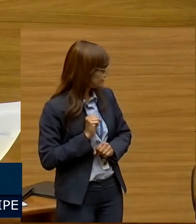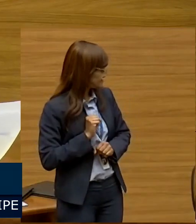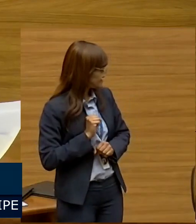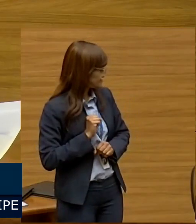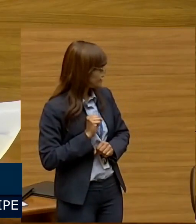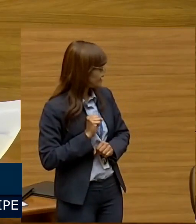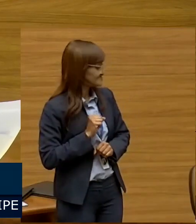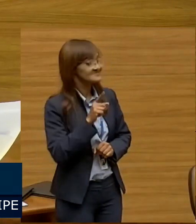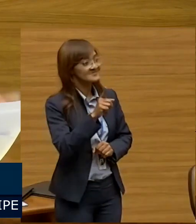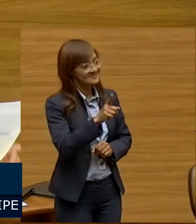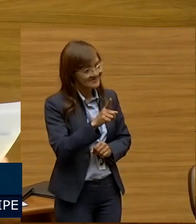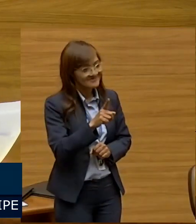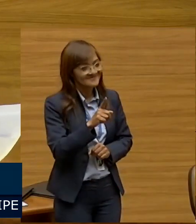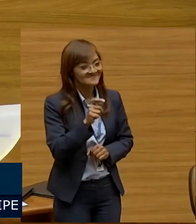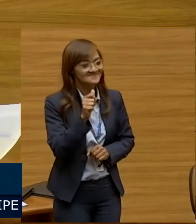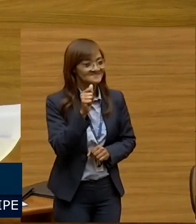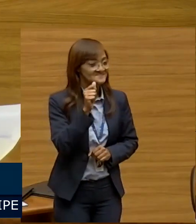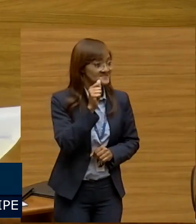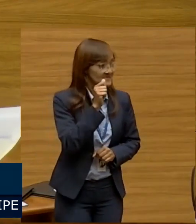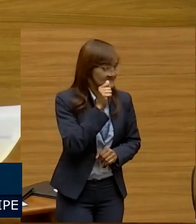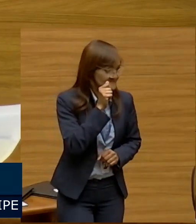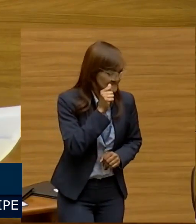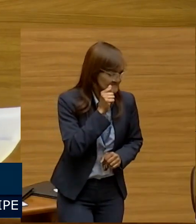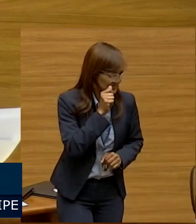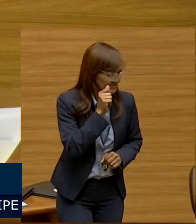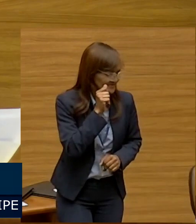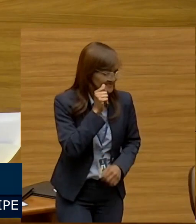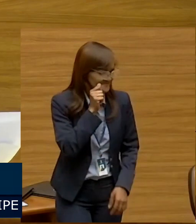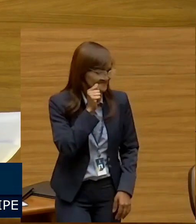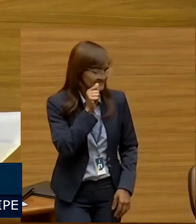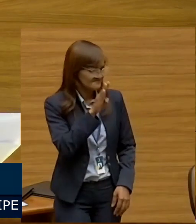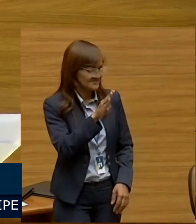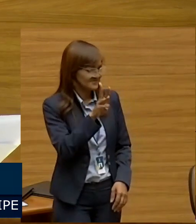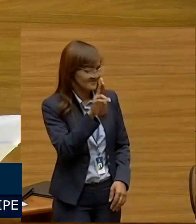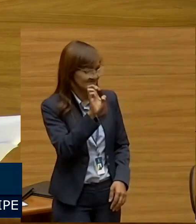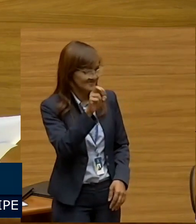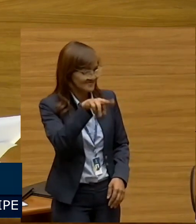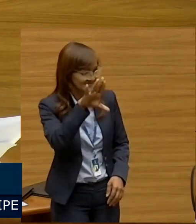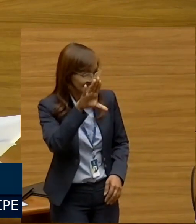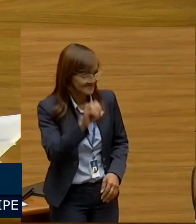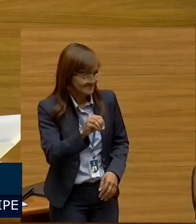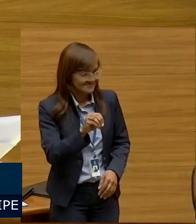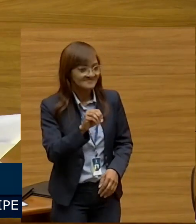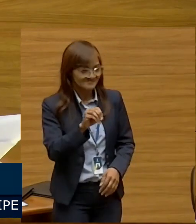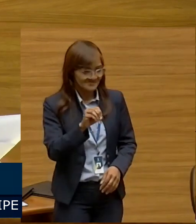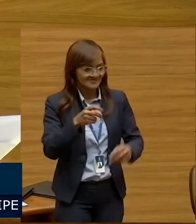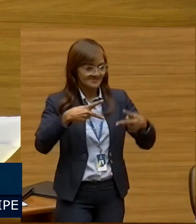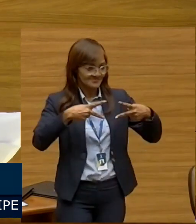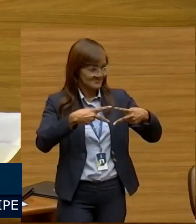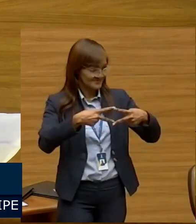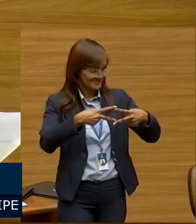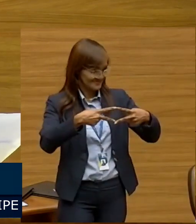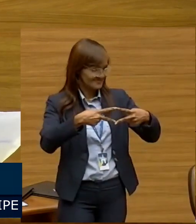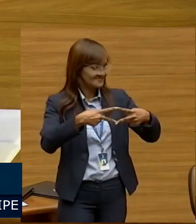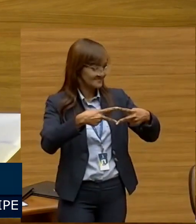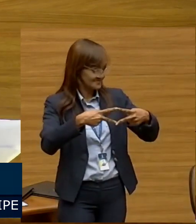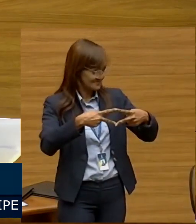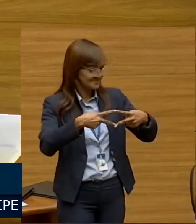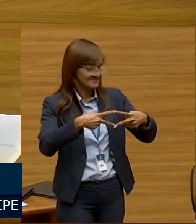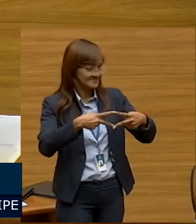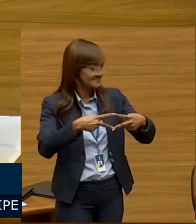Gelateria e Surdo, né, Breno Oliveira, e também da professora do IPAESE, Laís Helena